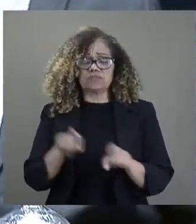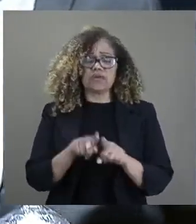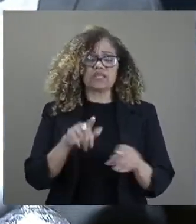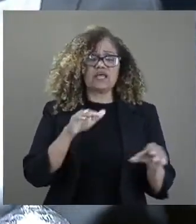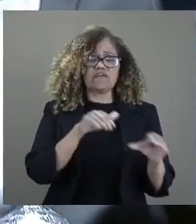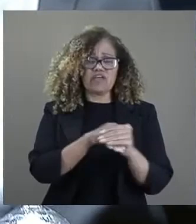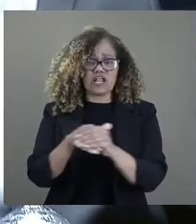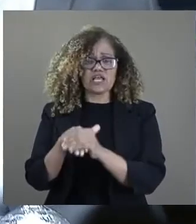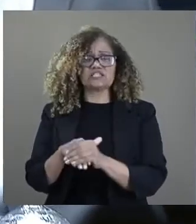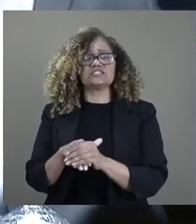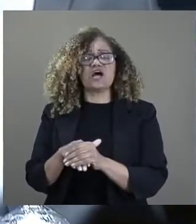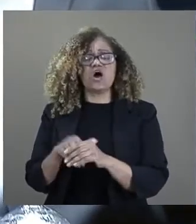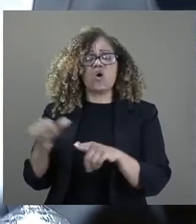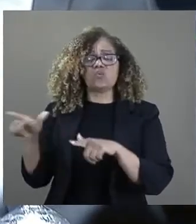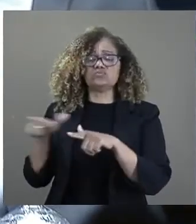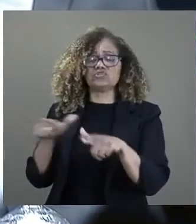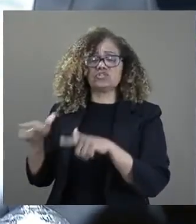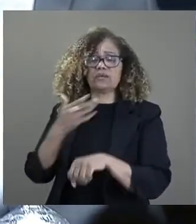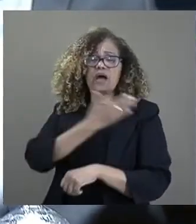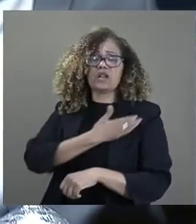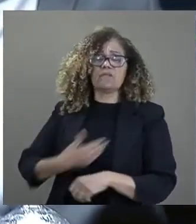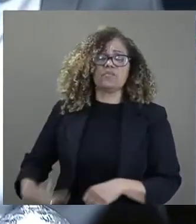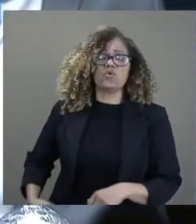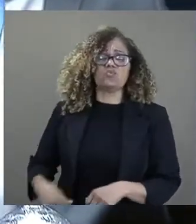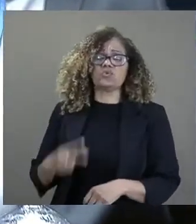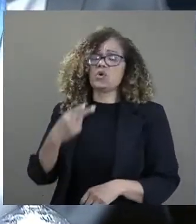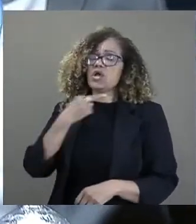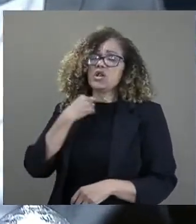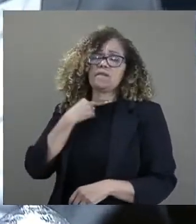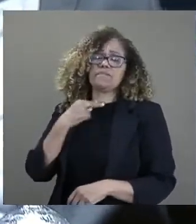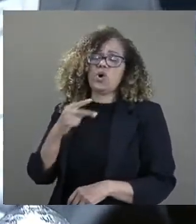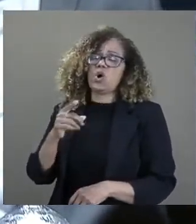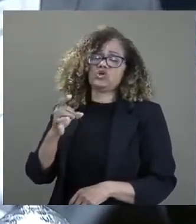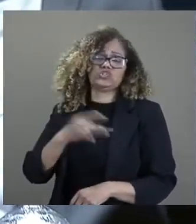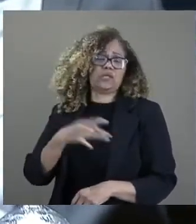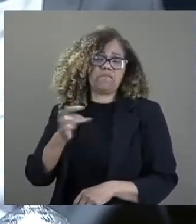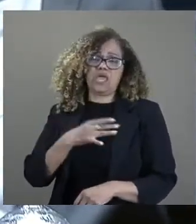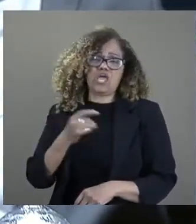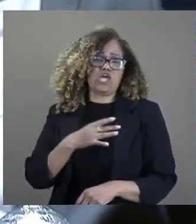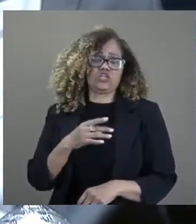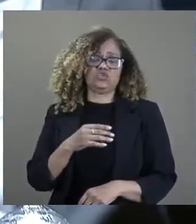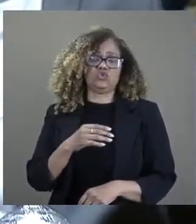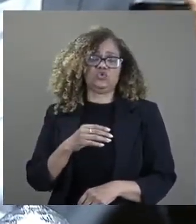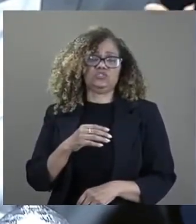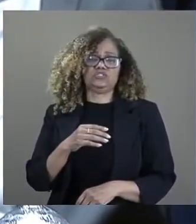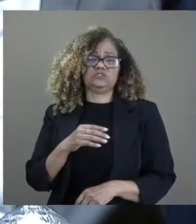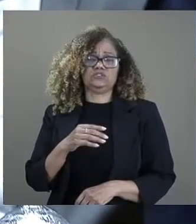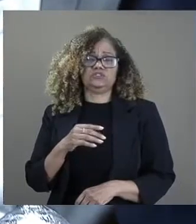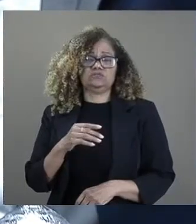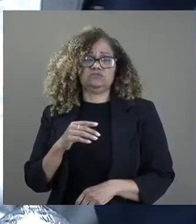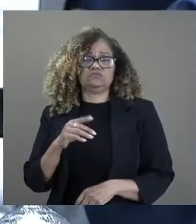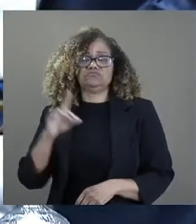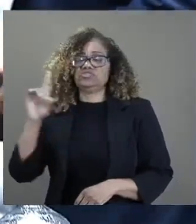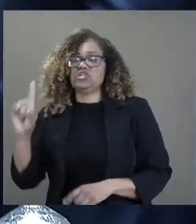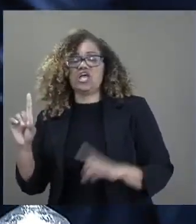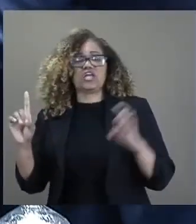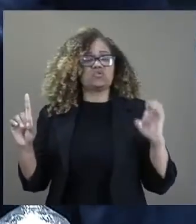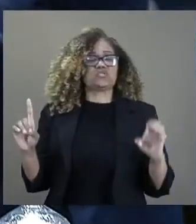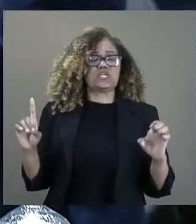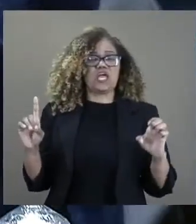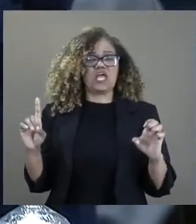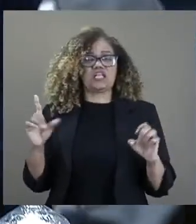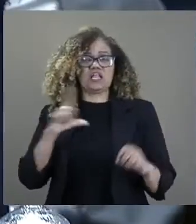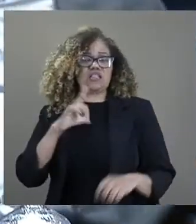porque ninguém deve temer a oposição, o contraditório, a discussão, e nem deve se buscar